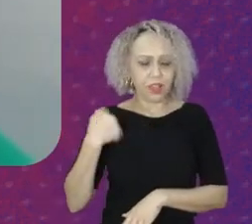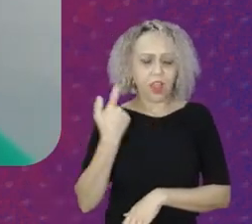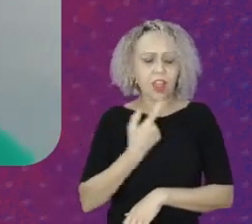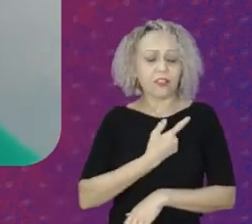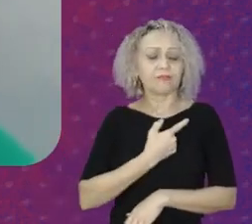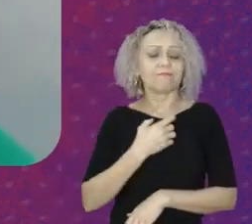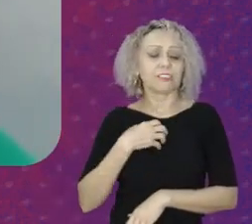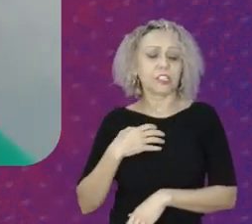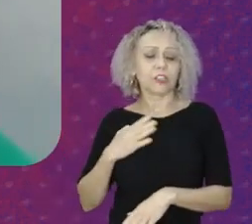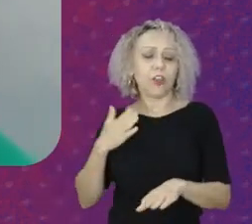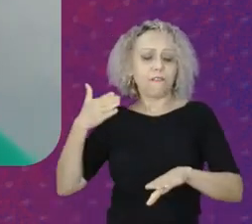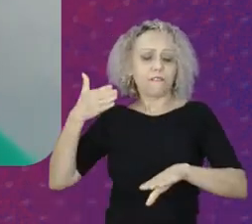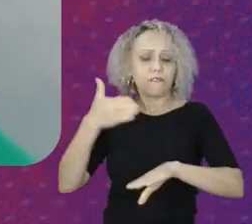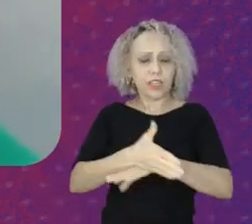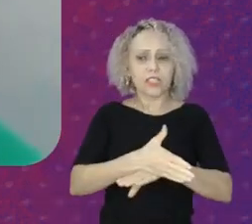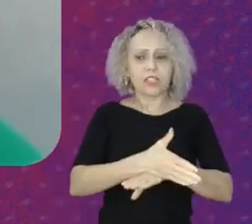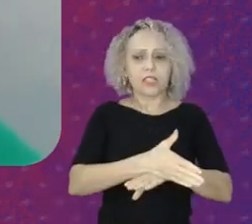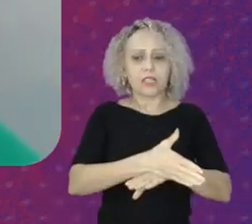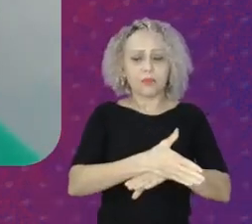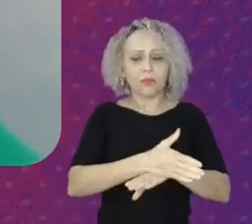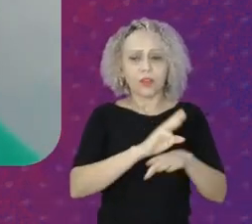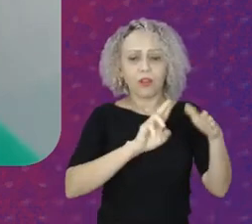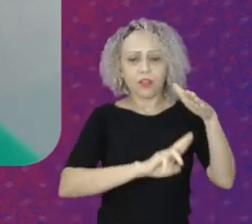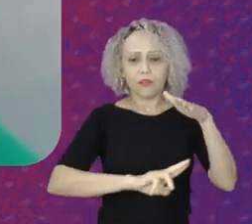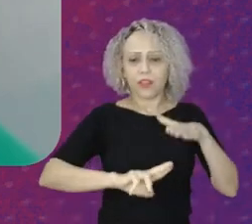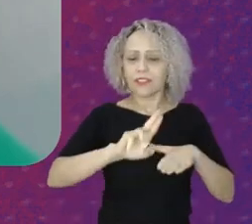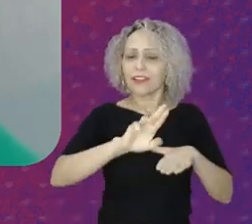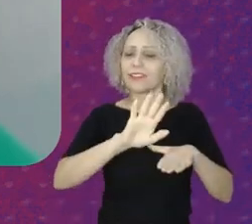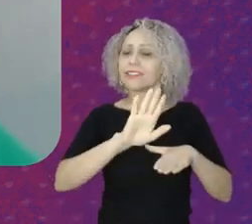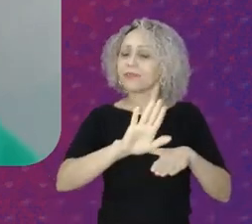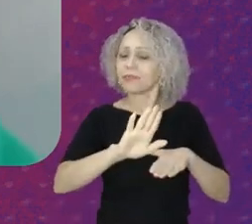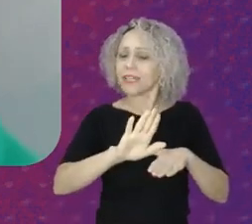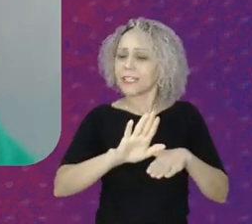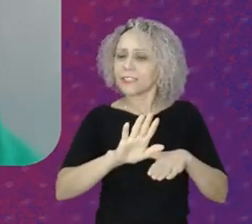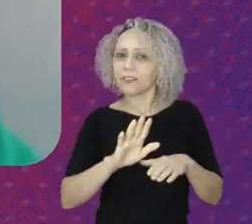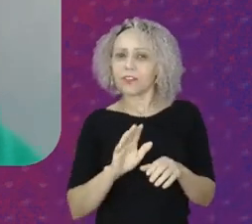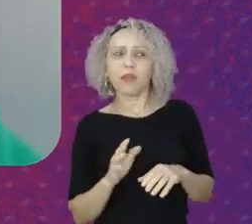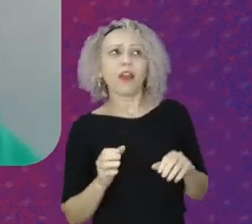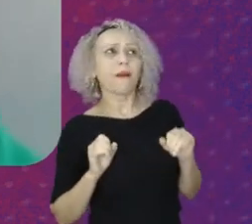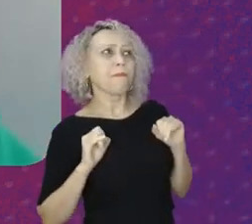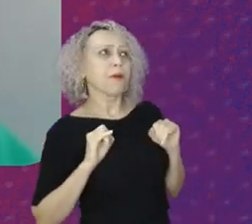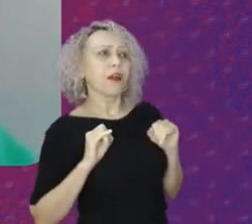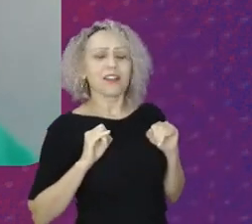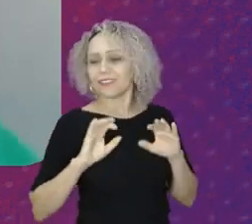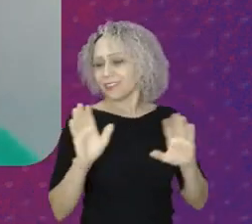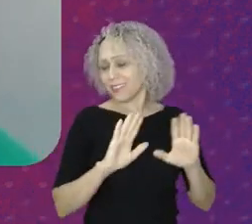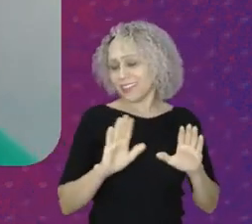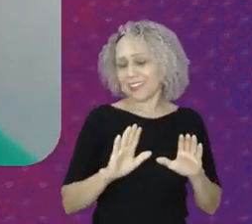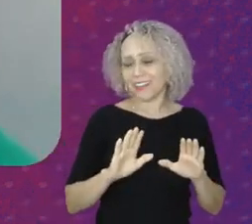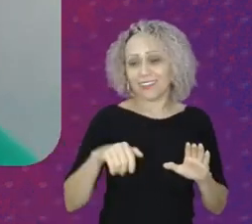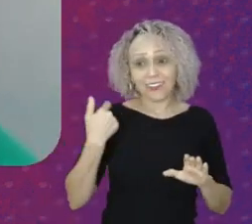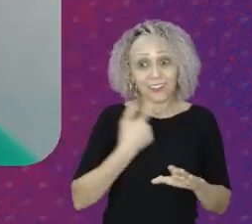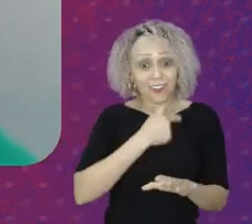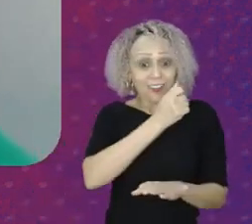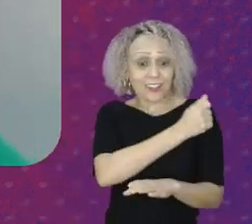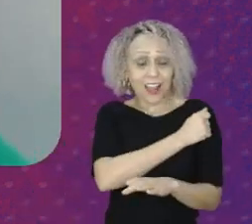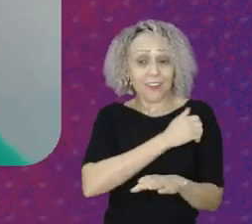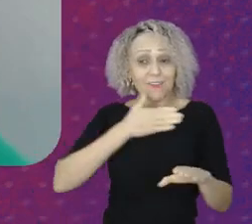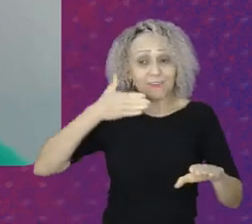ficamos parados na sala de aula. Os estudantes negros também influenciaram na ementa, nas